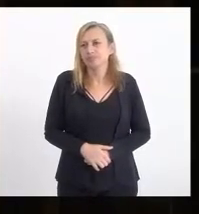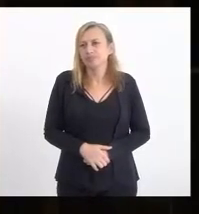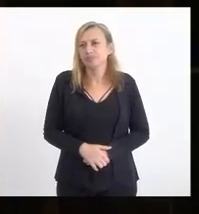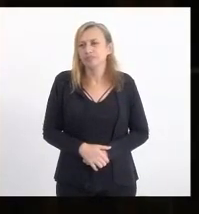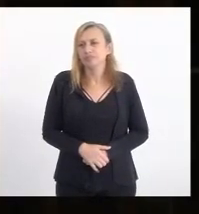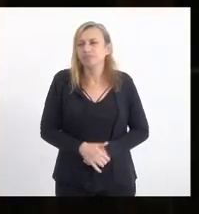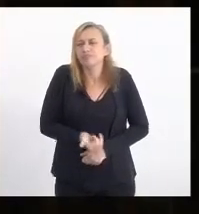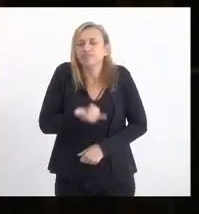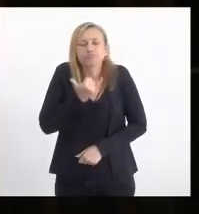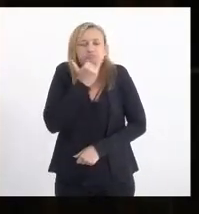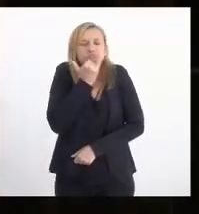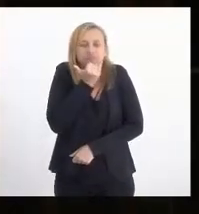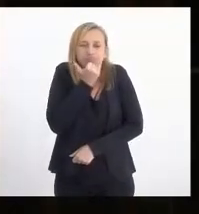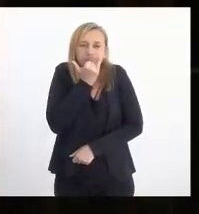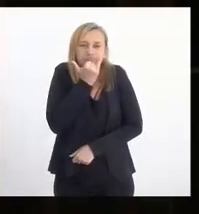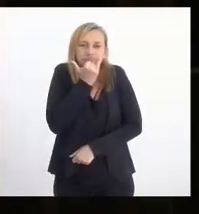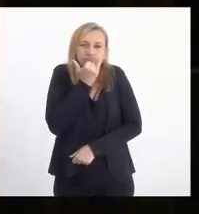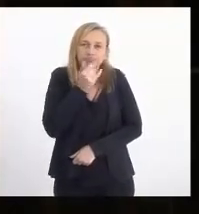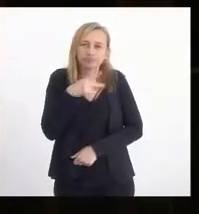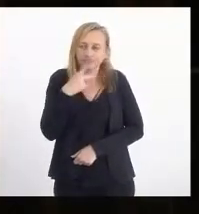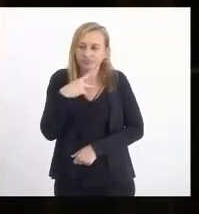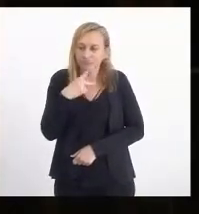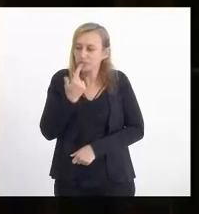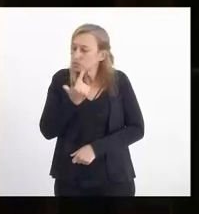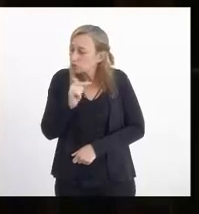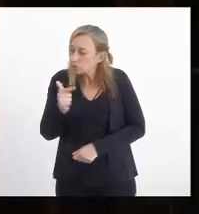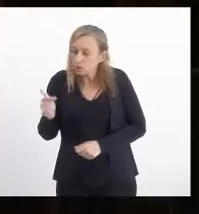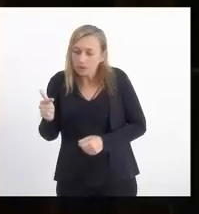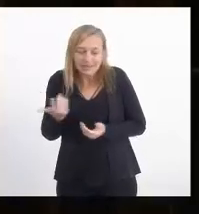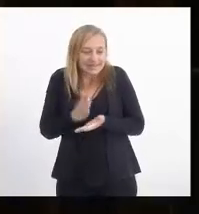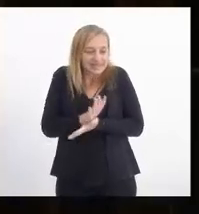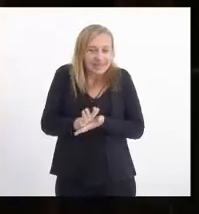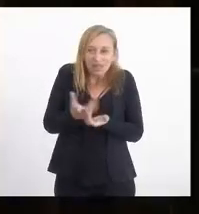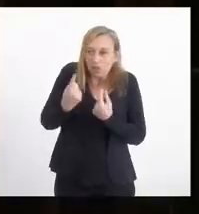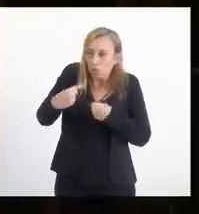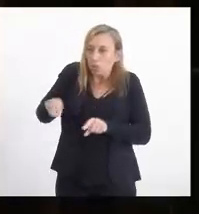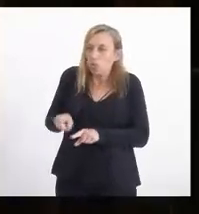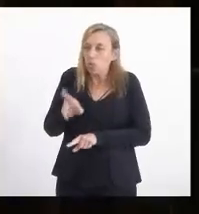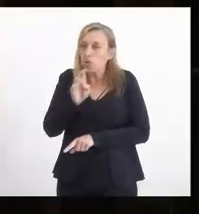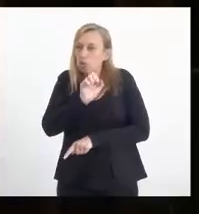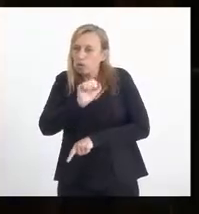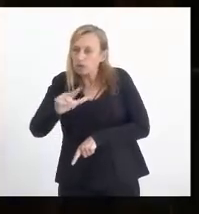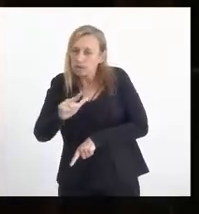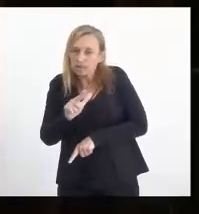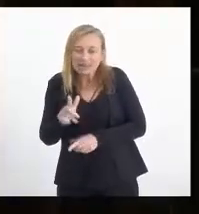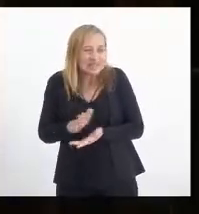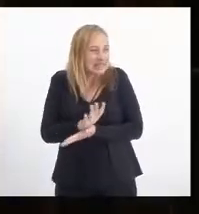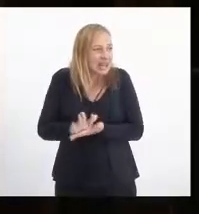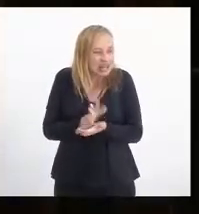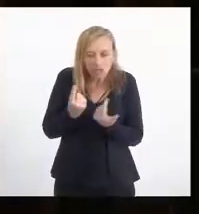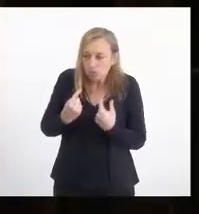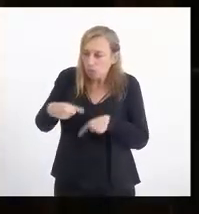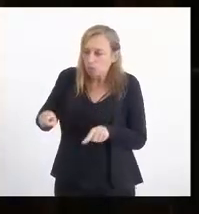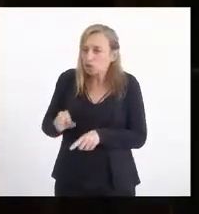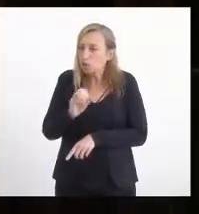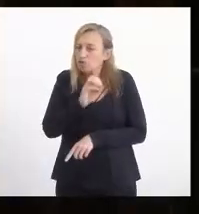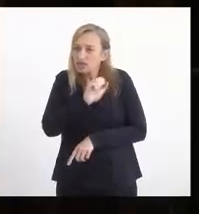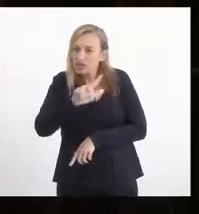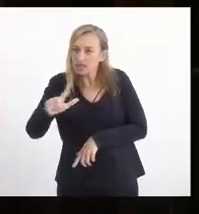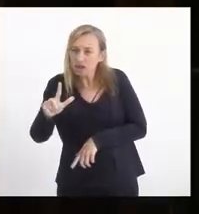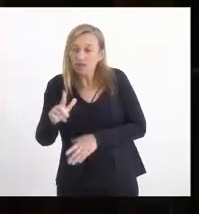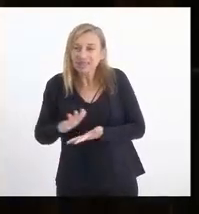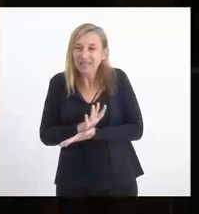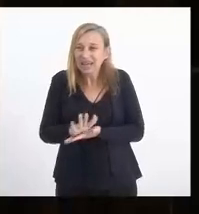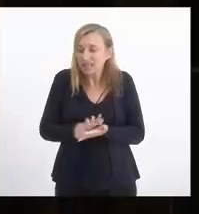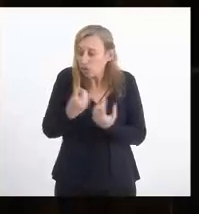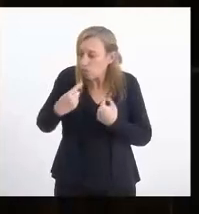me perdoe me dizer isso eu não tenho nada contra coronéis eu não tenho nada contra oficiais eu não